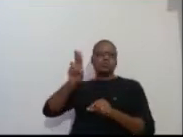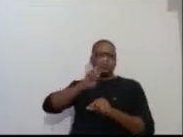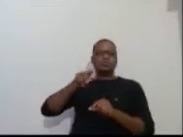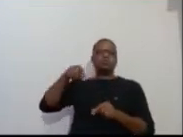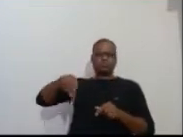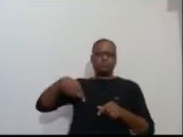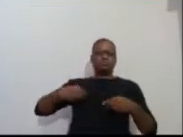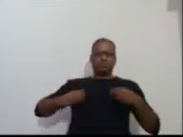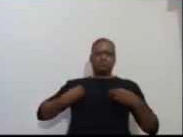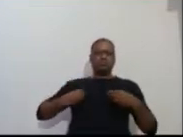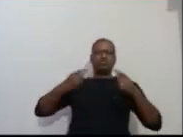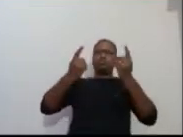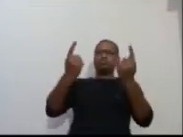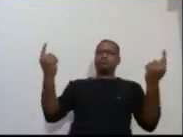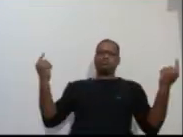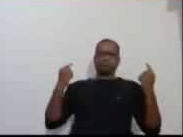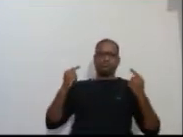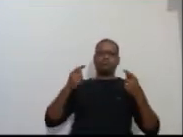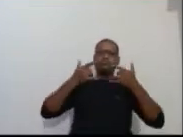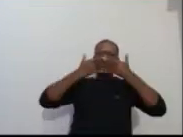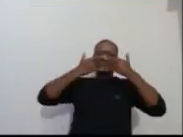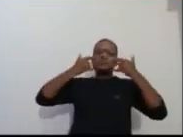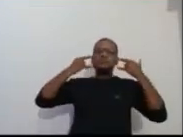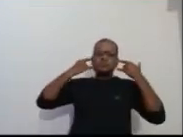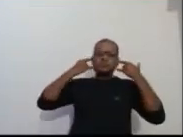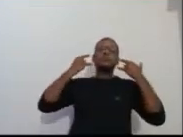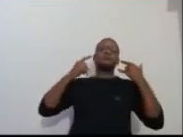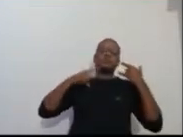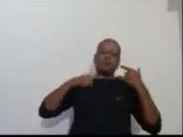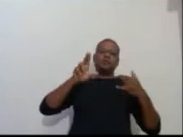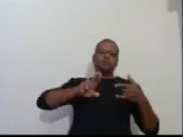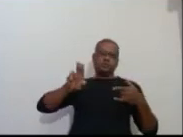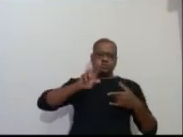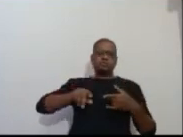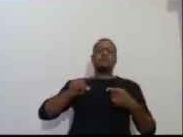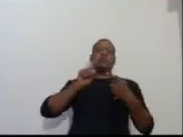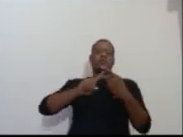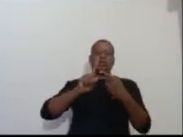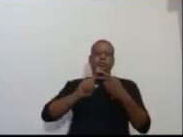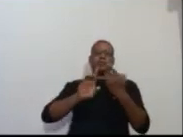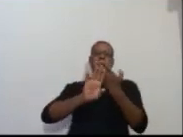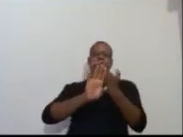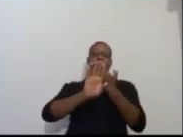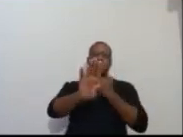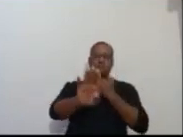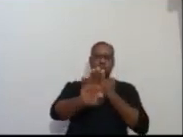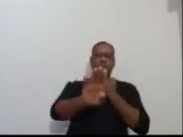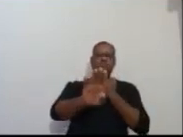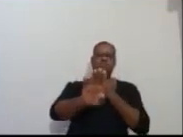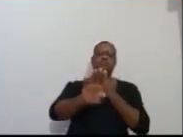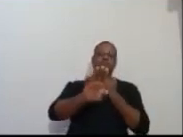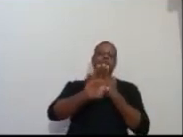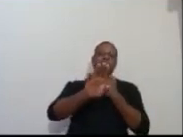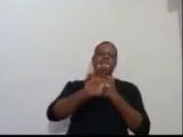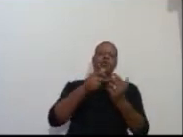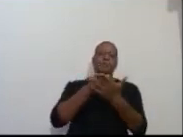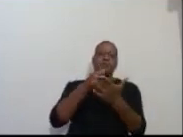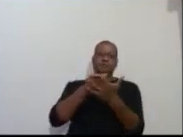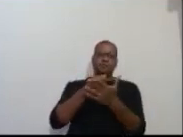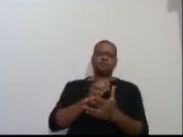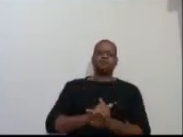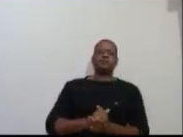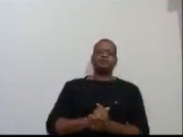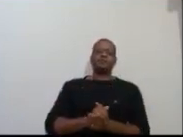também o distanciamento obrigatório. Problemas na conexão local ou no dispositivo podem prejudicar